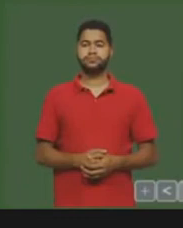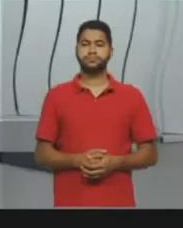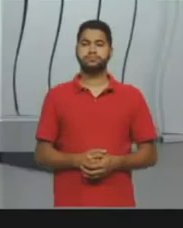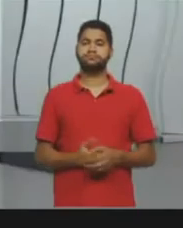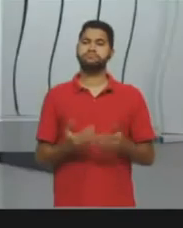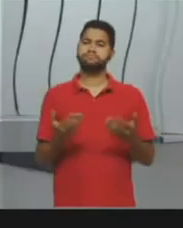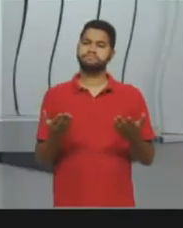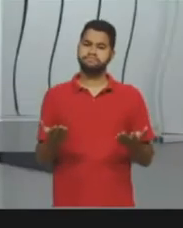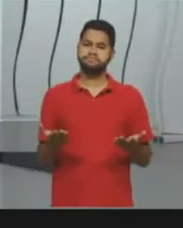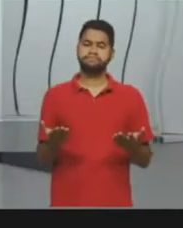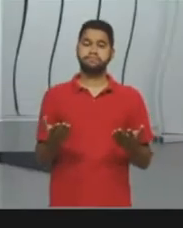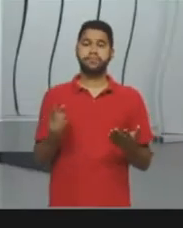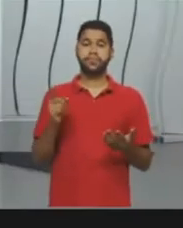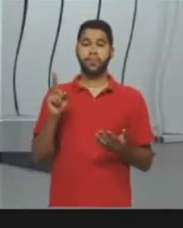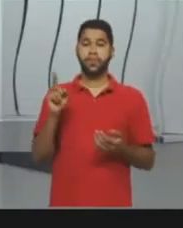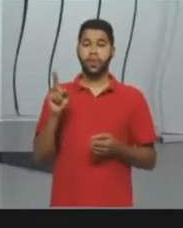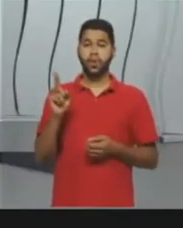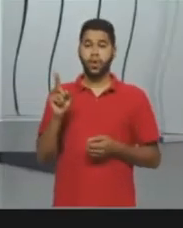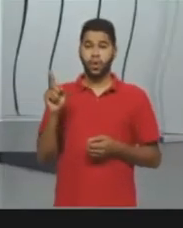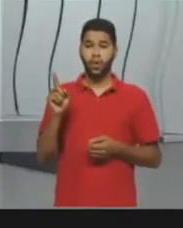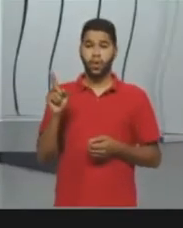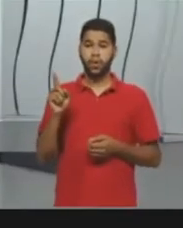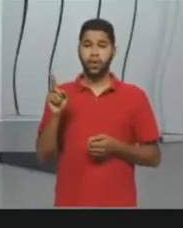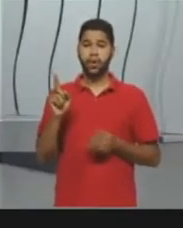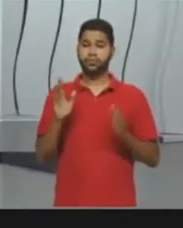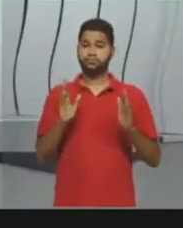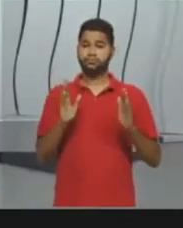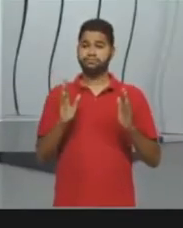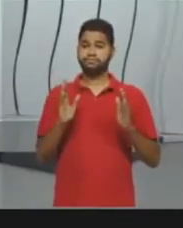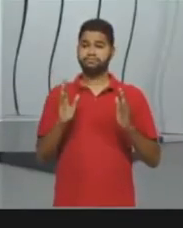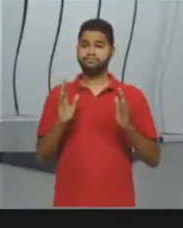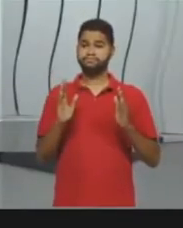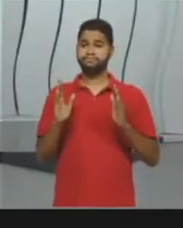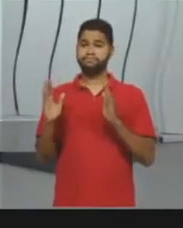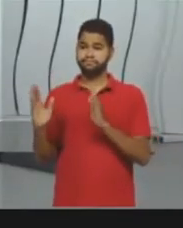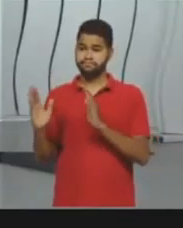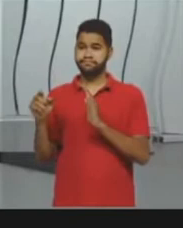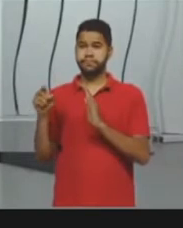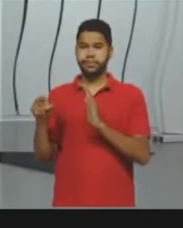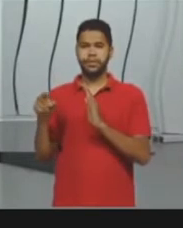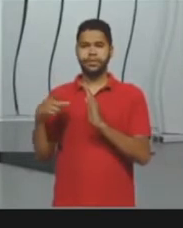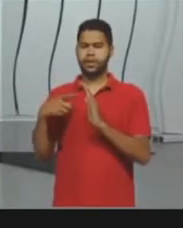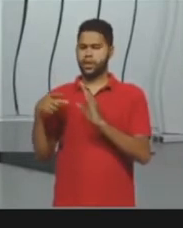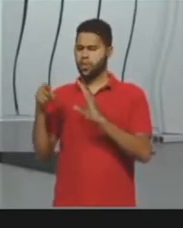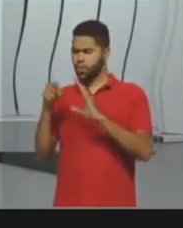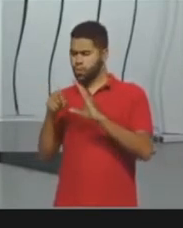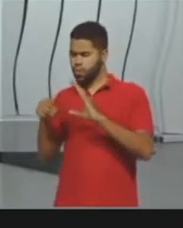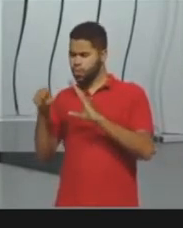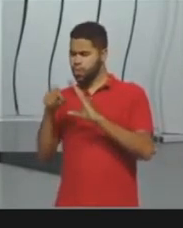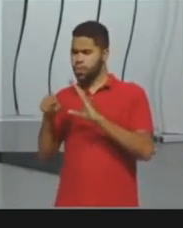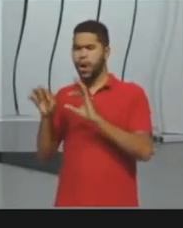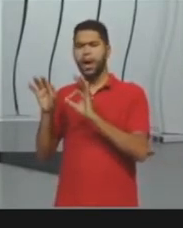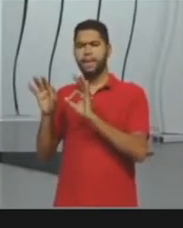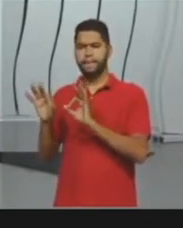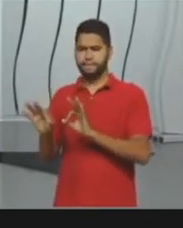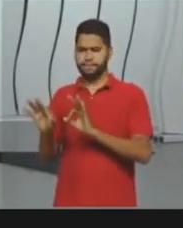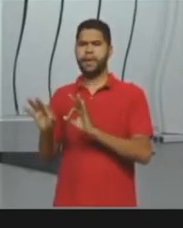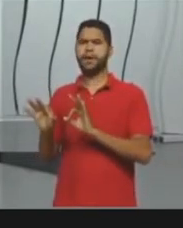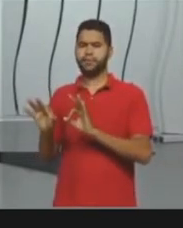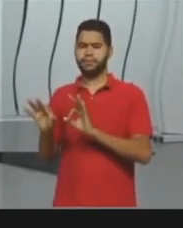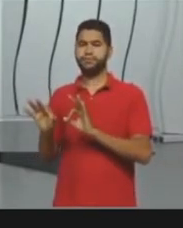Então, essa célula da esquerda eucariótica, repare que ela tem um núcleo bem definido. Aqui o núcleo